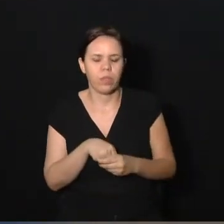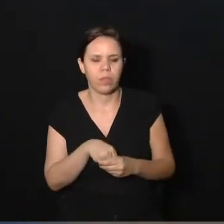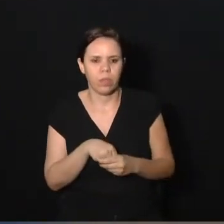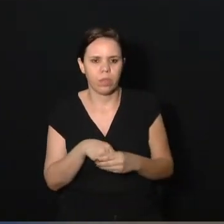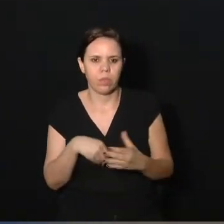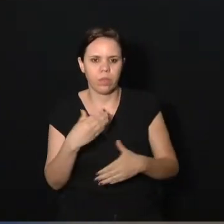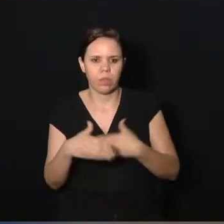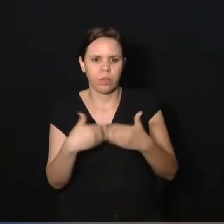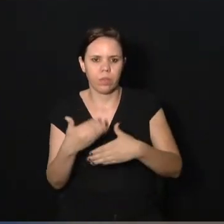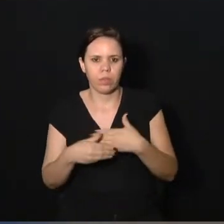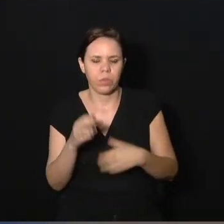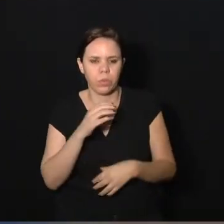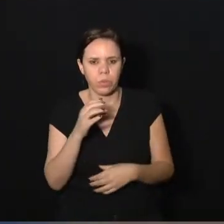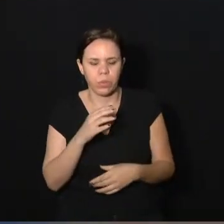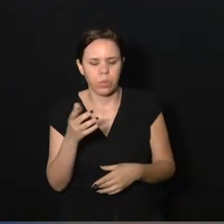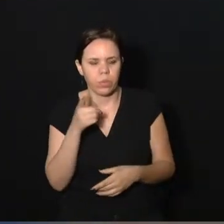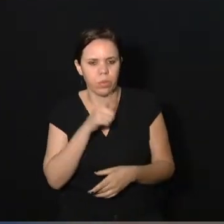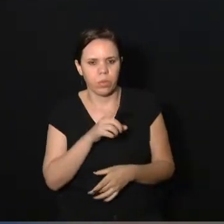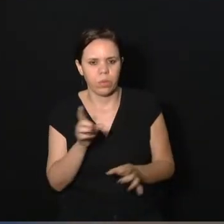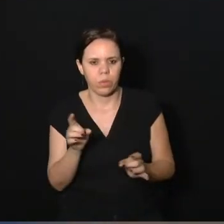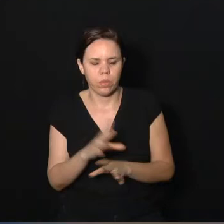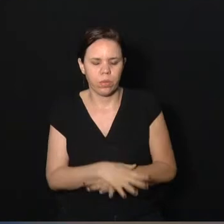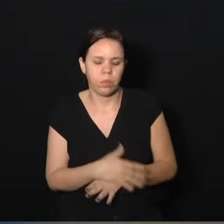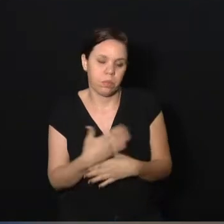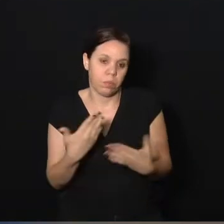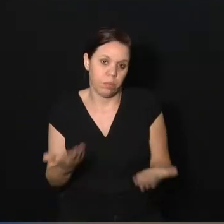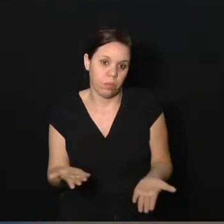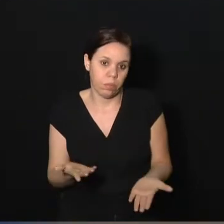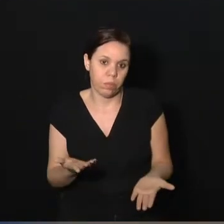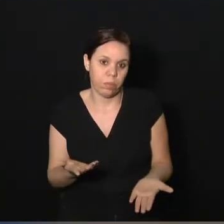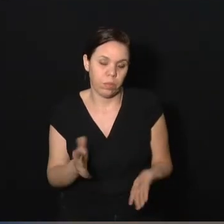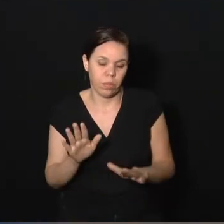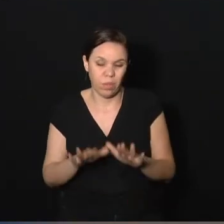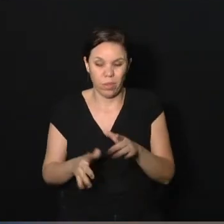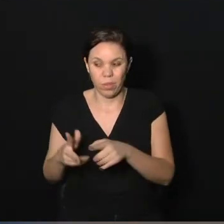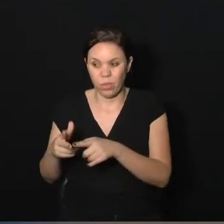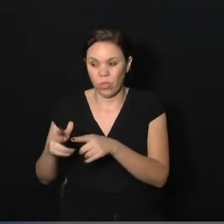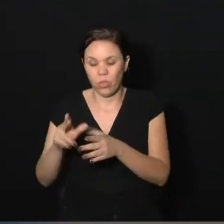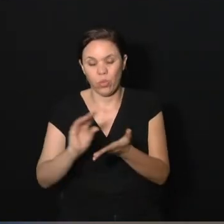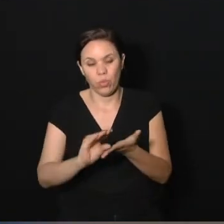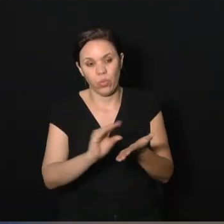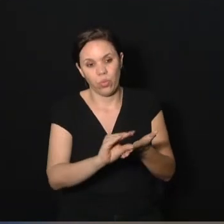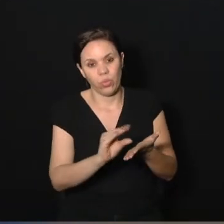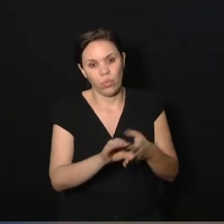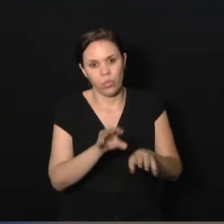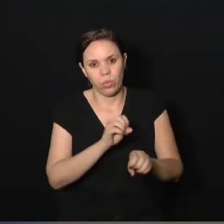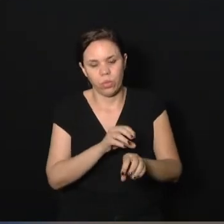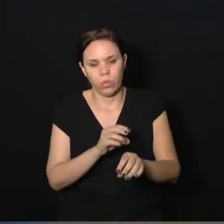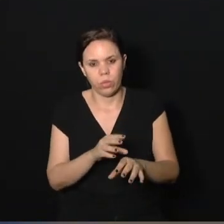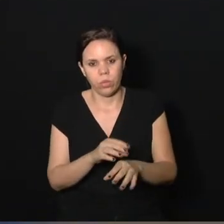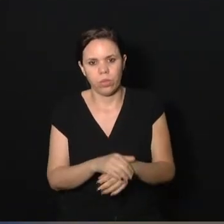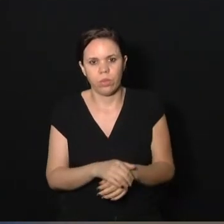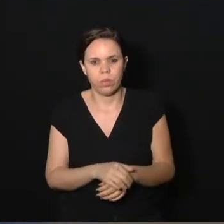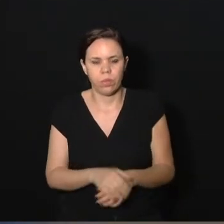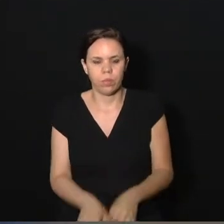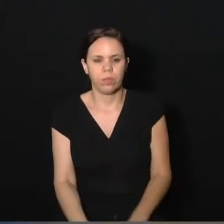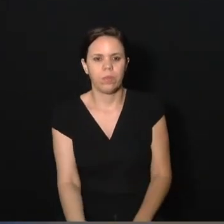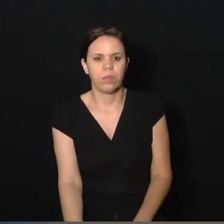dia mais correndo com isso, apesar dos cortes na área de educação, na área da